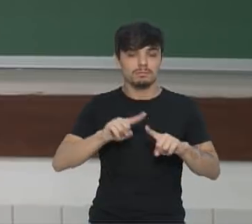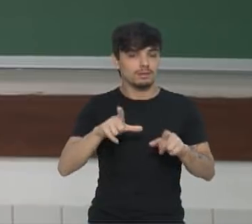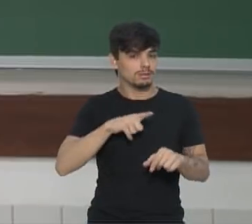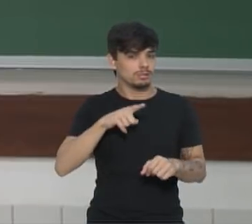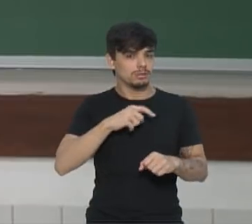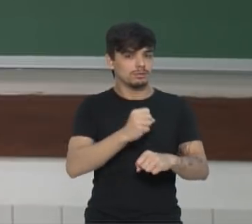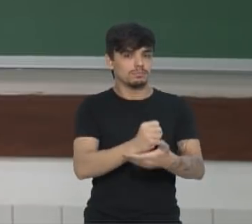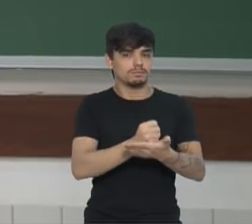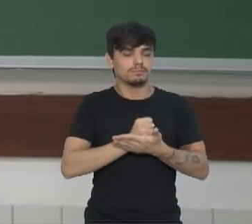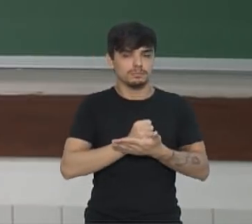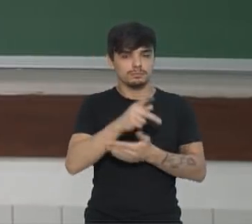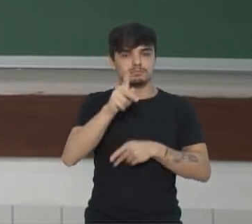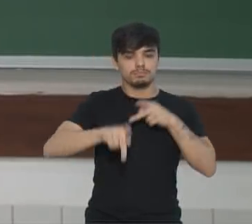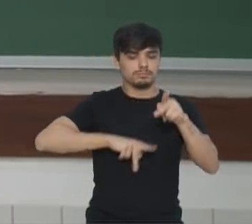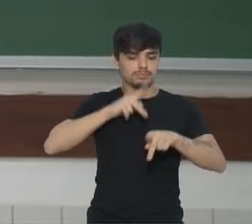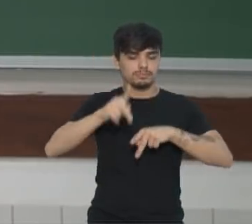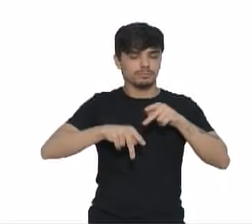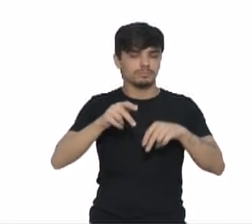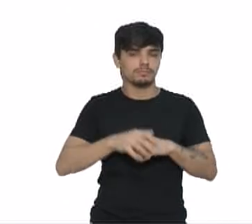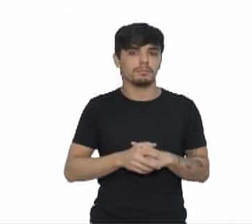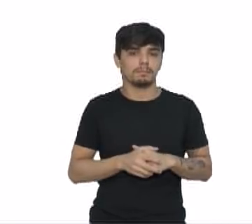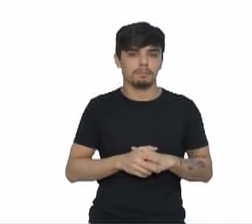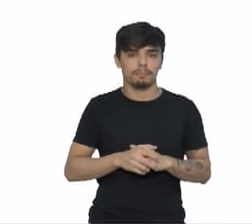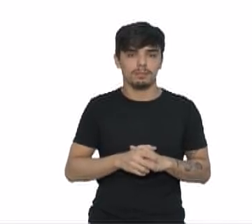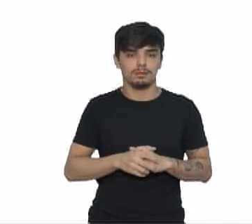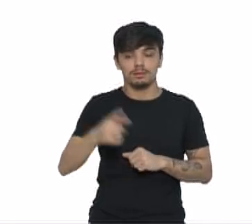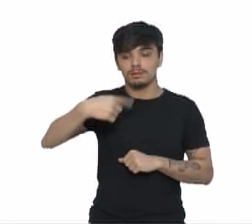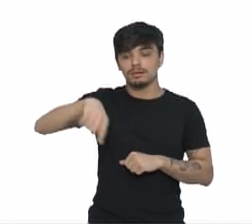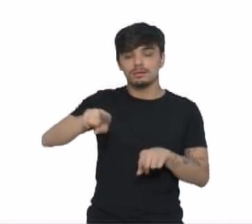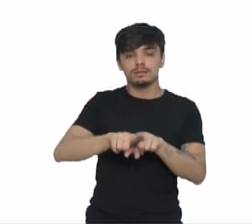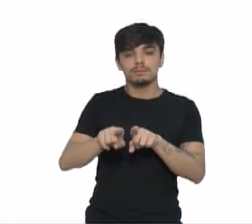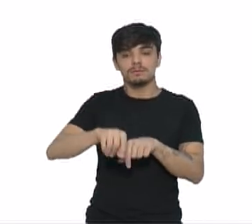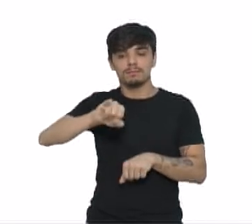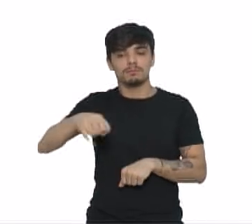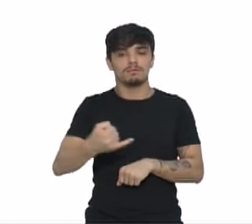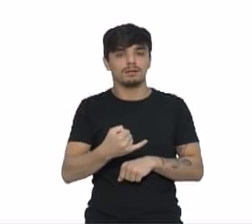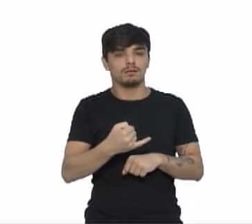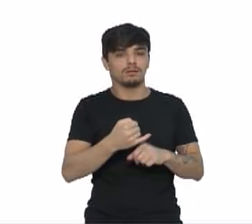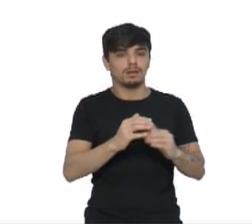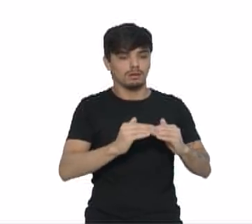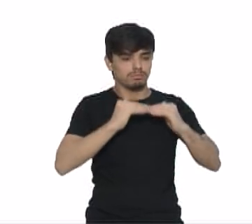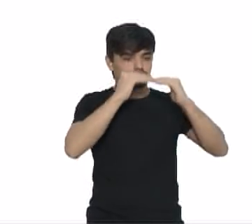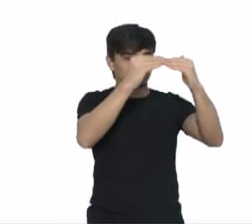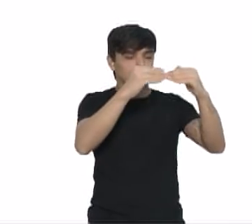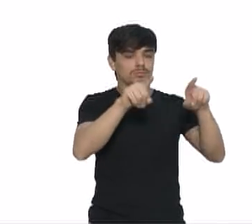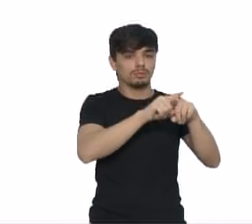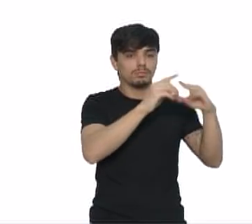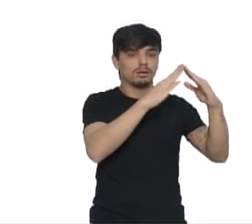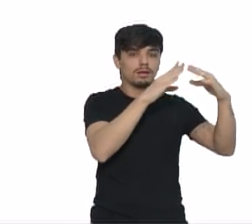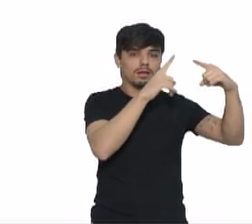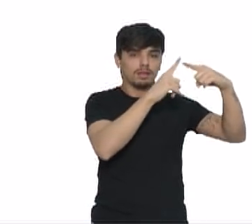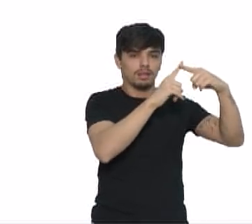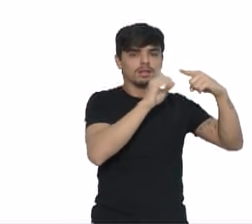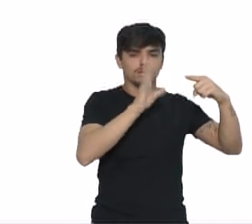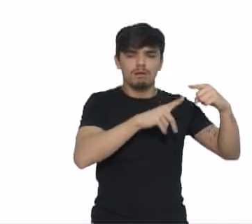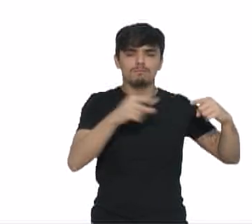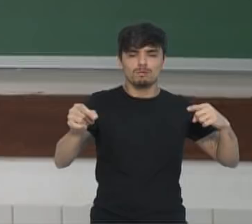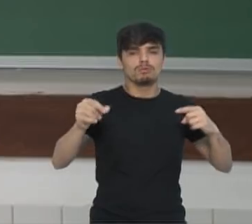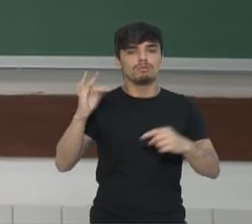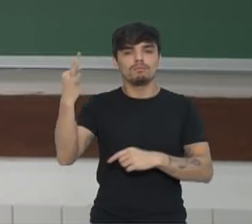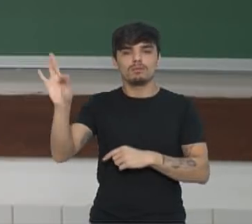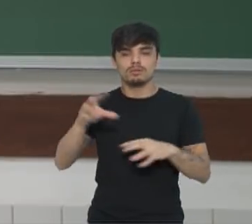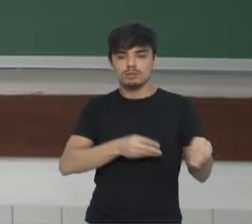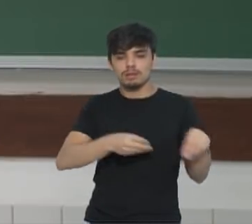povo. Mais que isso, eles vão se aproveitar dos nobres e do clero que tinha fugido da França, levando suas joias